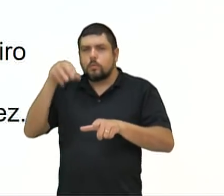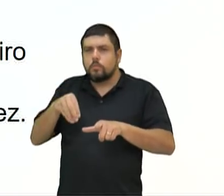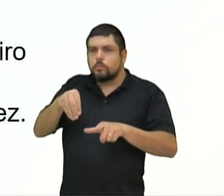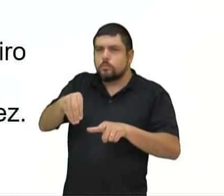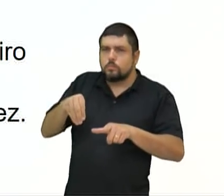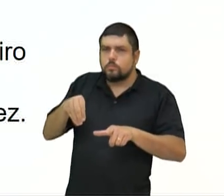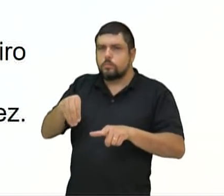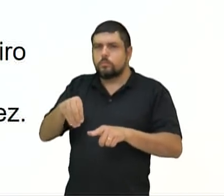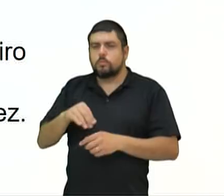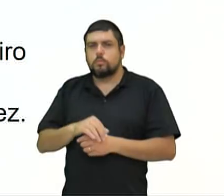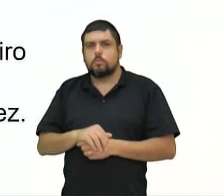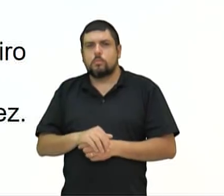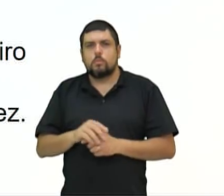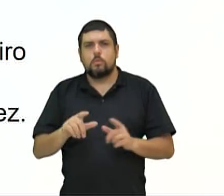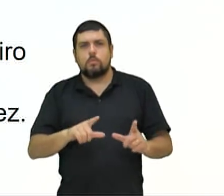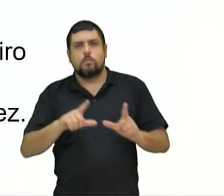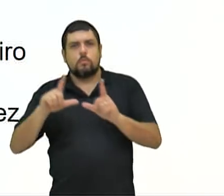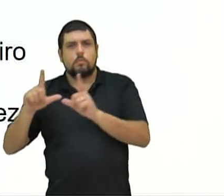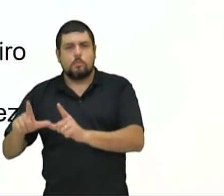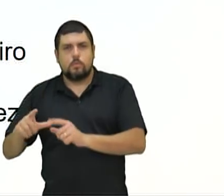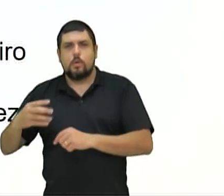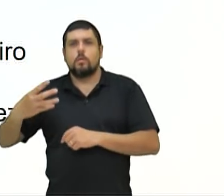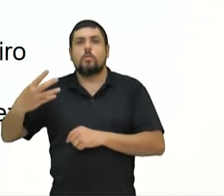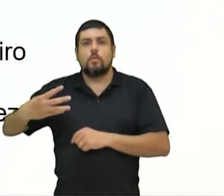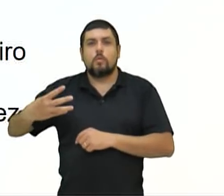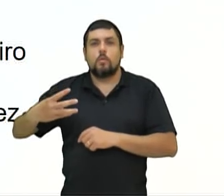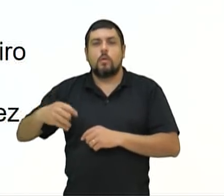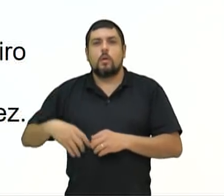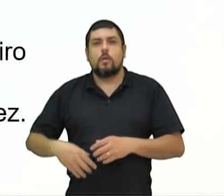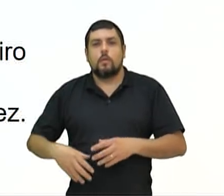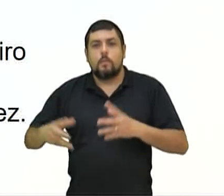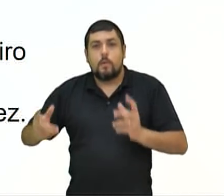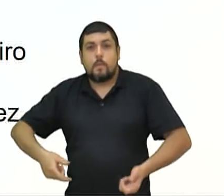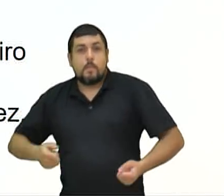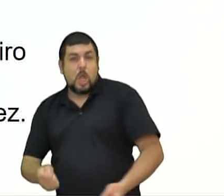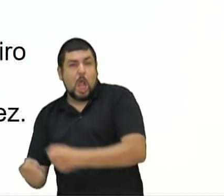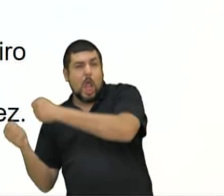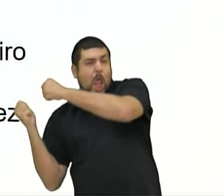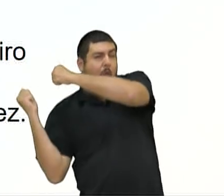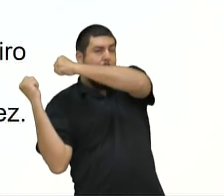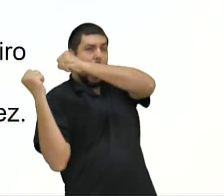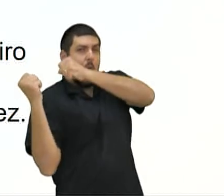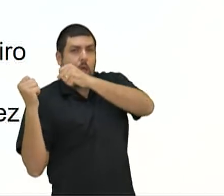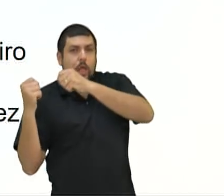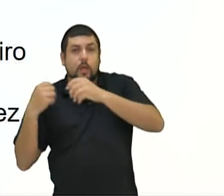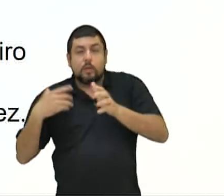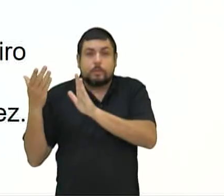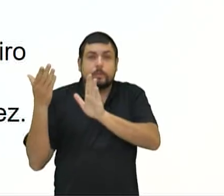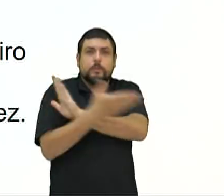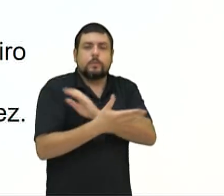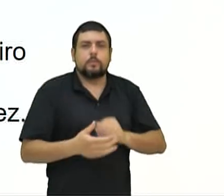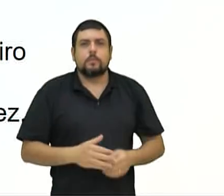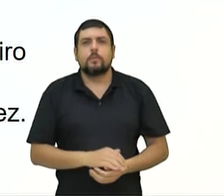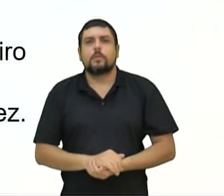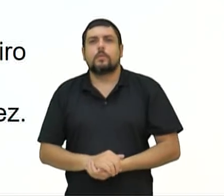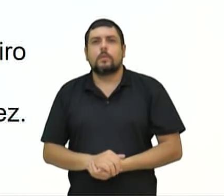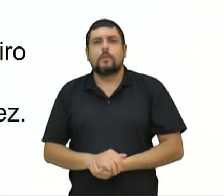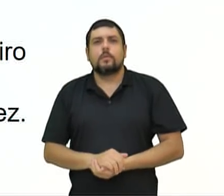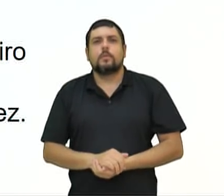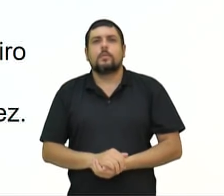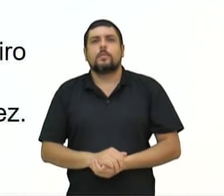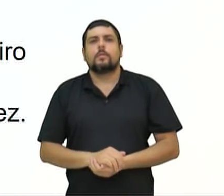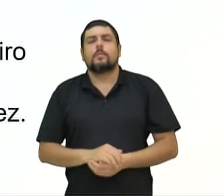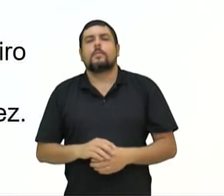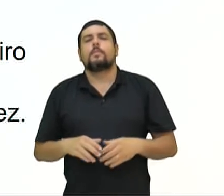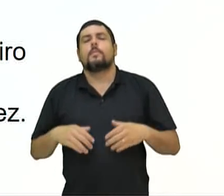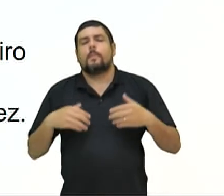Mônica, no quarto quadrinho, pega o tabuleiro, e ameaça ali atirar o tabuleiro no Cebolinha e ele corre dela, certo? Então